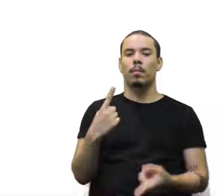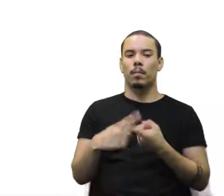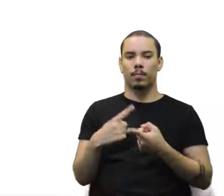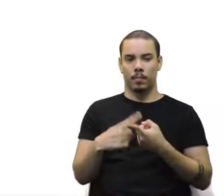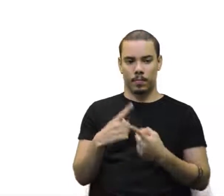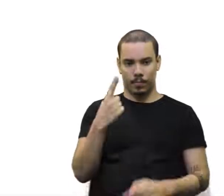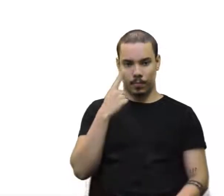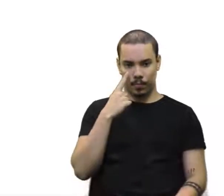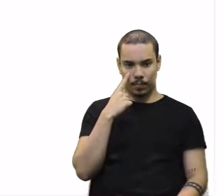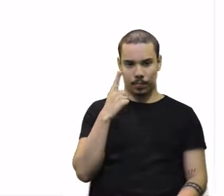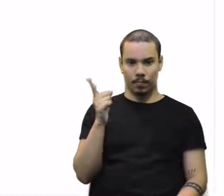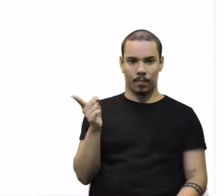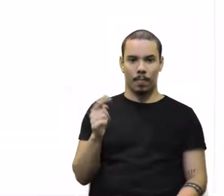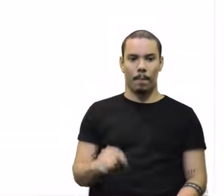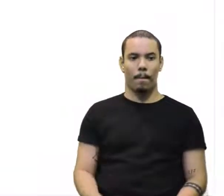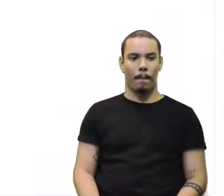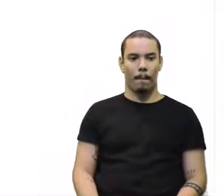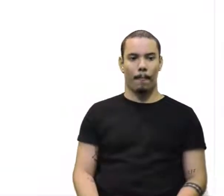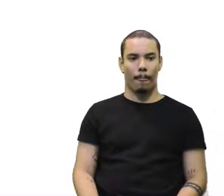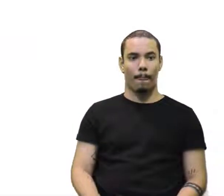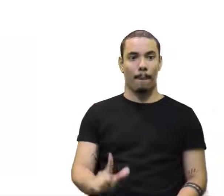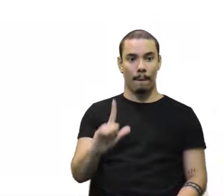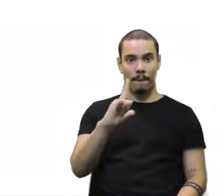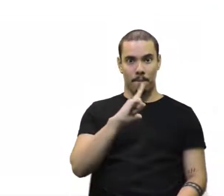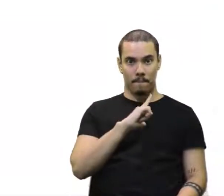aqui, ó. Ele vai